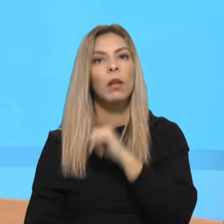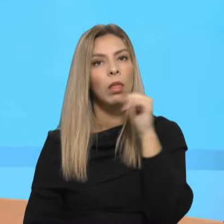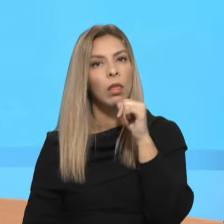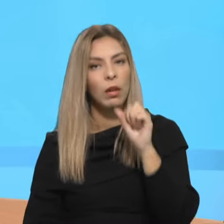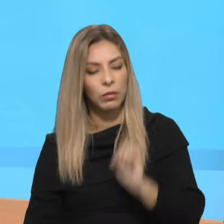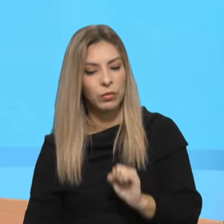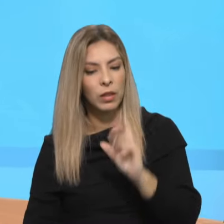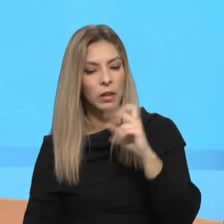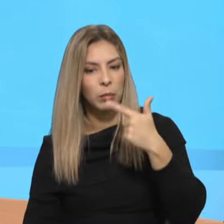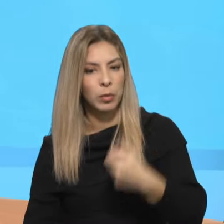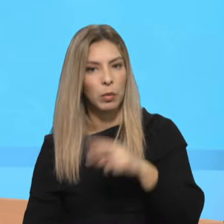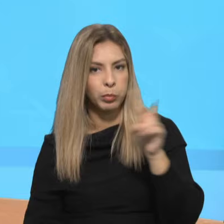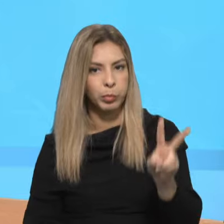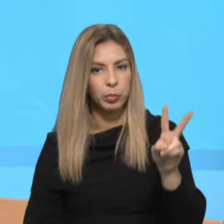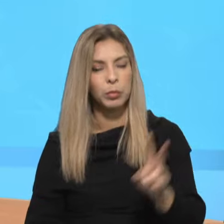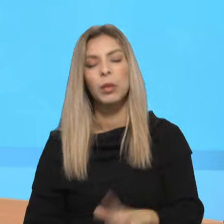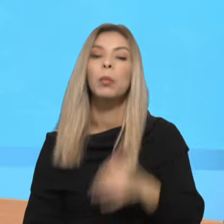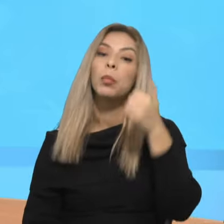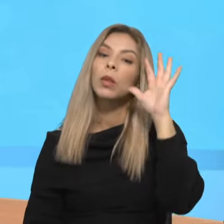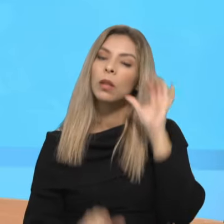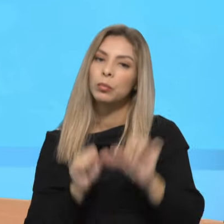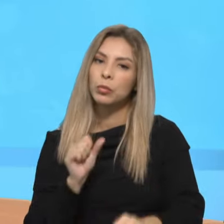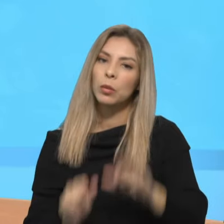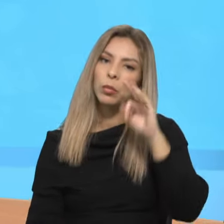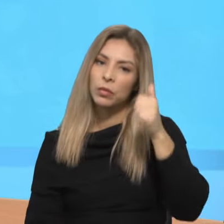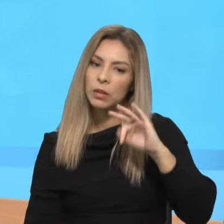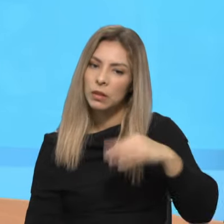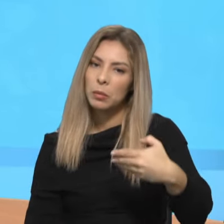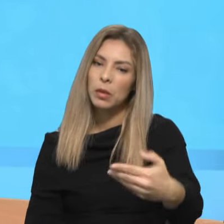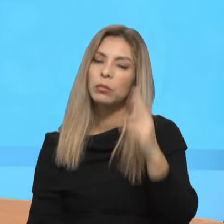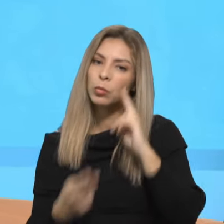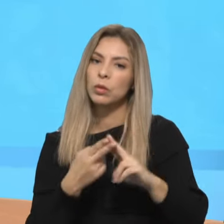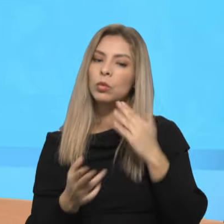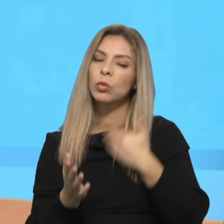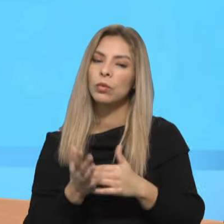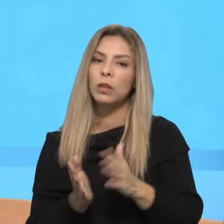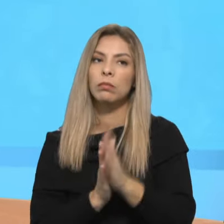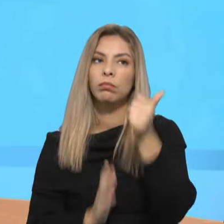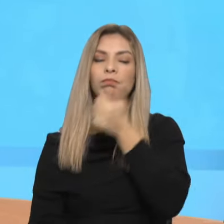aqui na RTP2. Votos de uma ótima tarde, bom fim de semana, até à próxima segunda-feira, se Deus quiser.